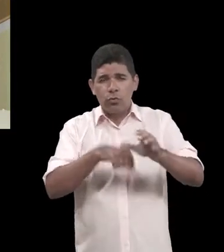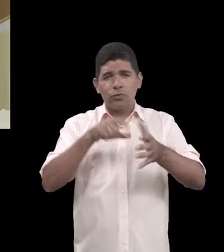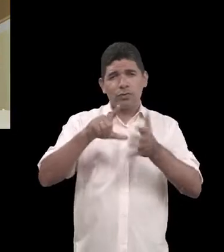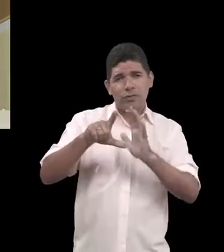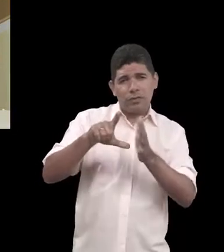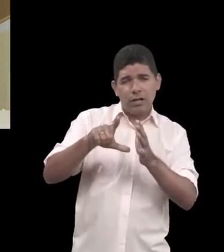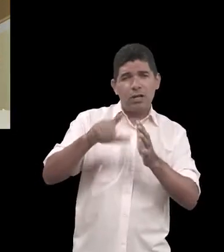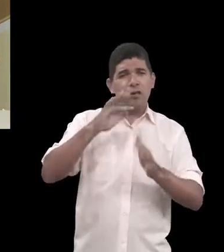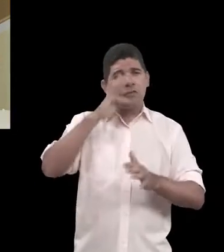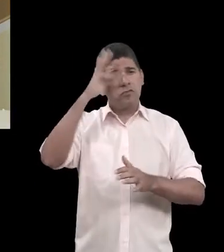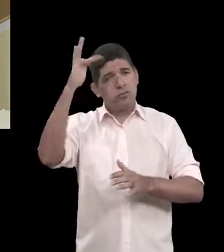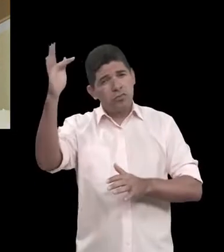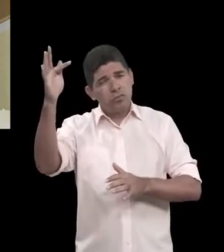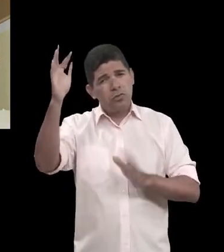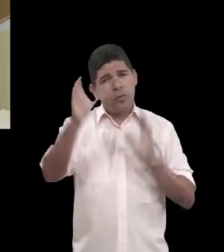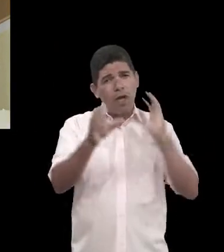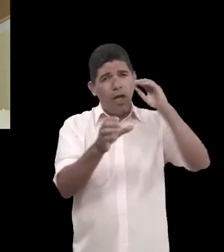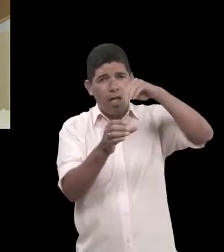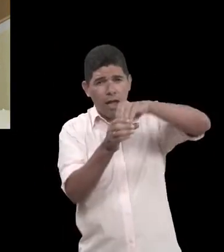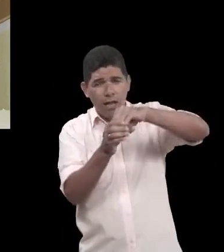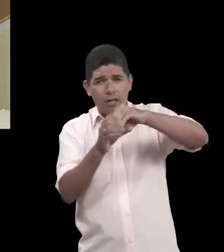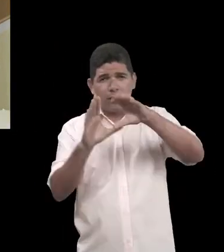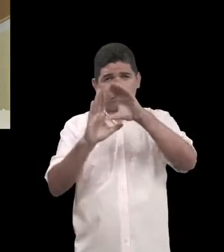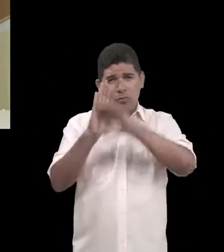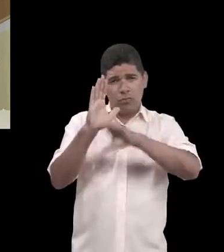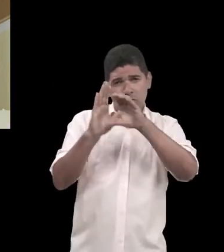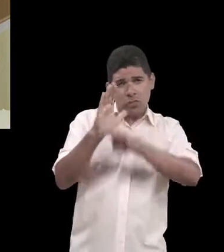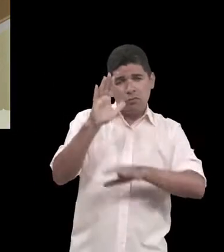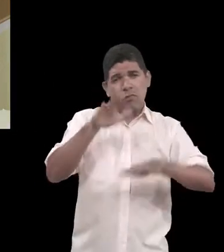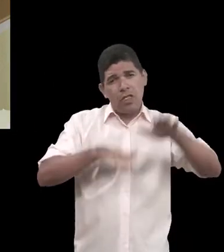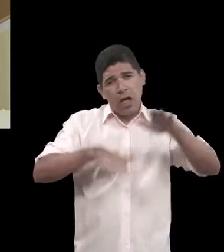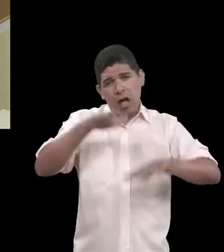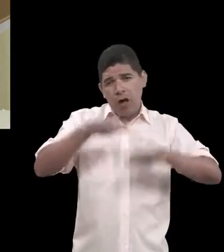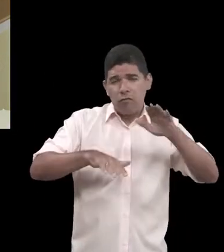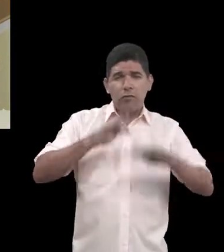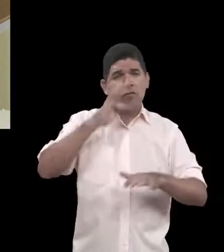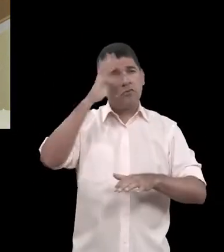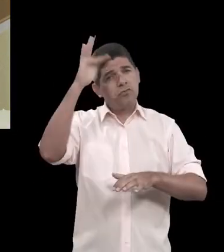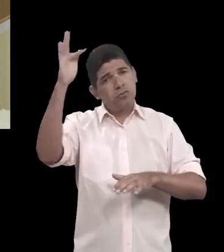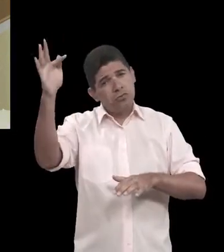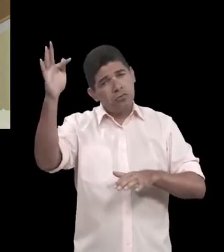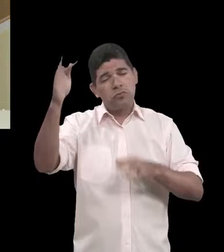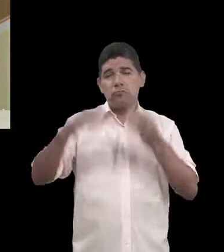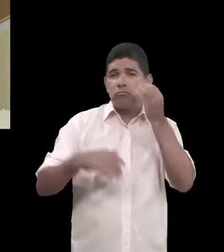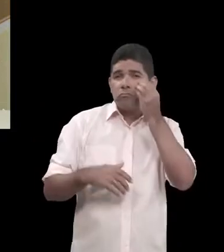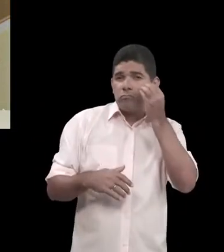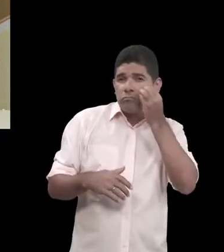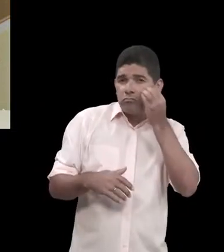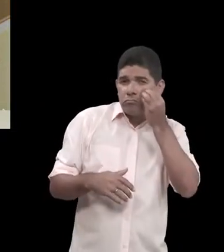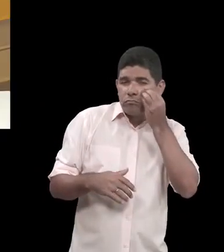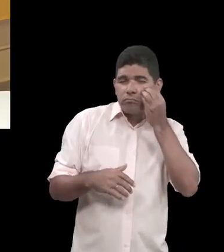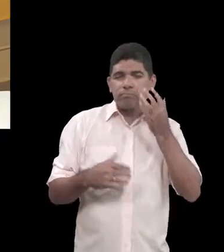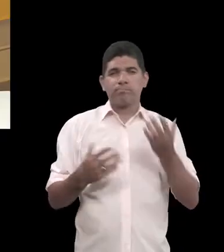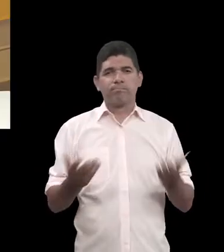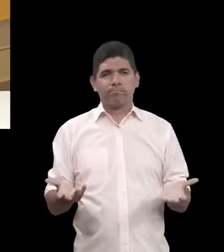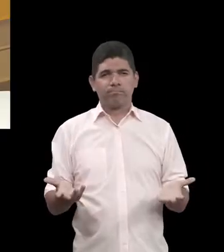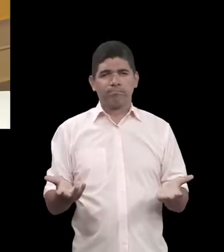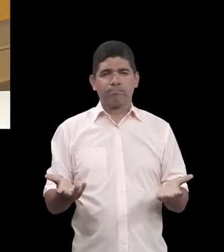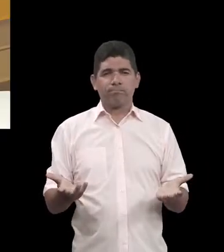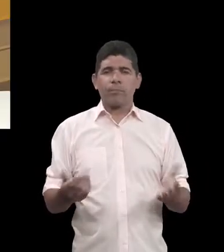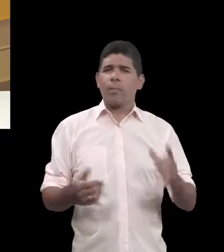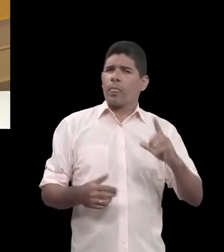que aborde isso minimamente, mas a gente não tem uma que se volte especificamente para isso. Tem